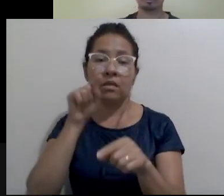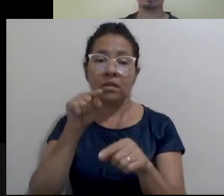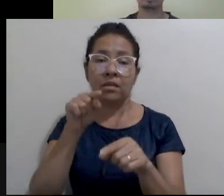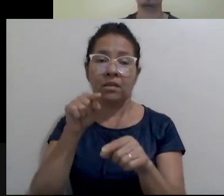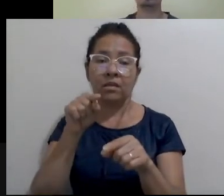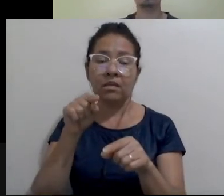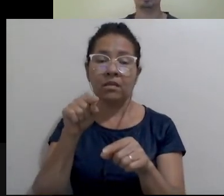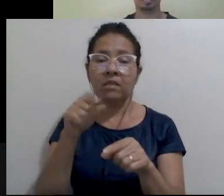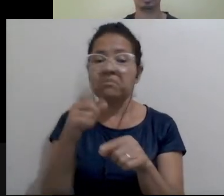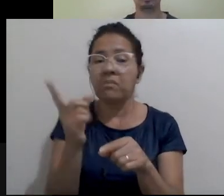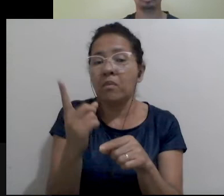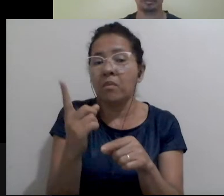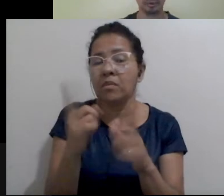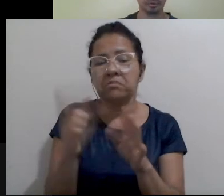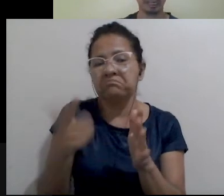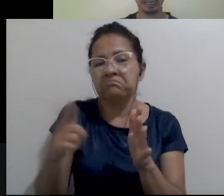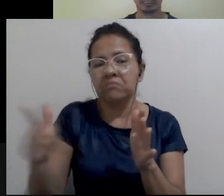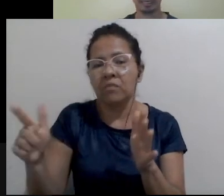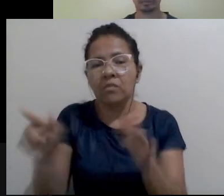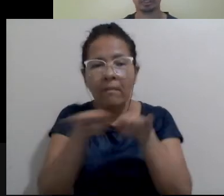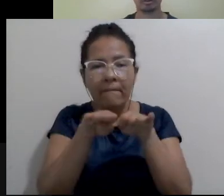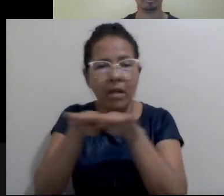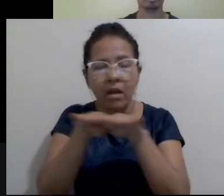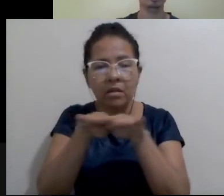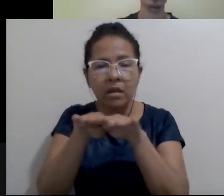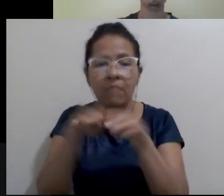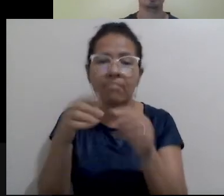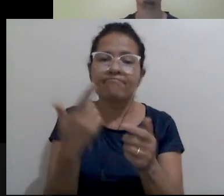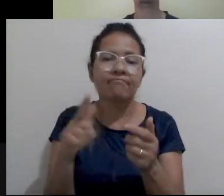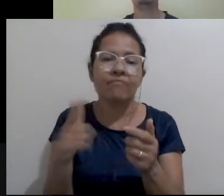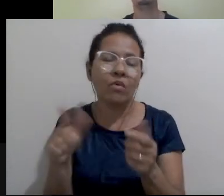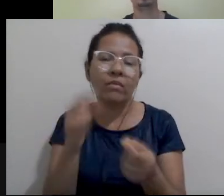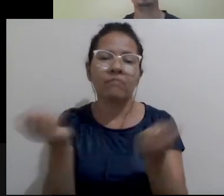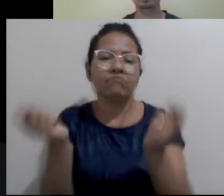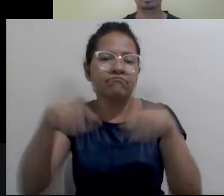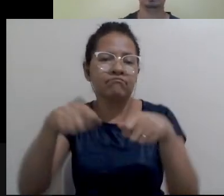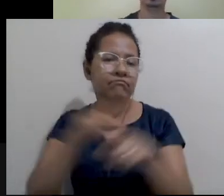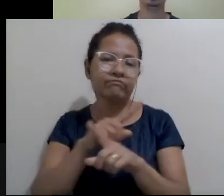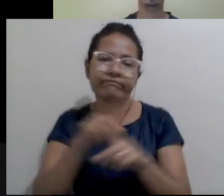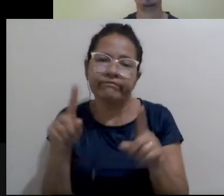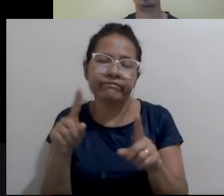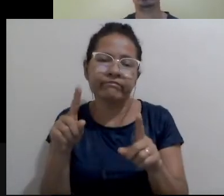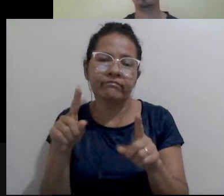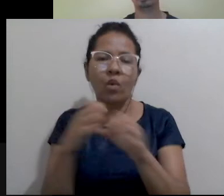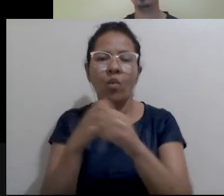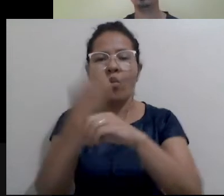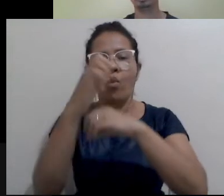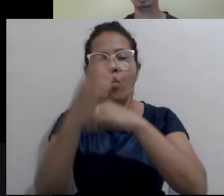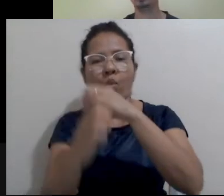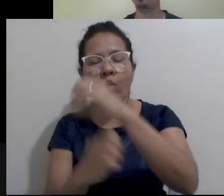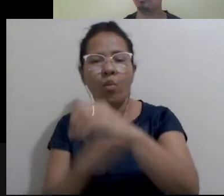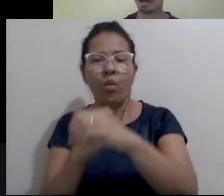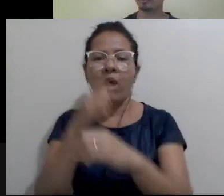metal que eles não estão pareados, tá bom? Nesse caso aí, ó, não há possibilidade de elétrons provenientes